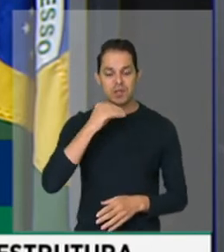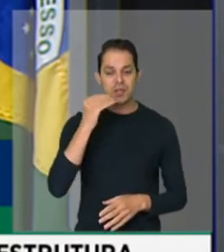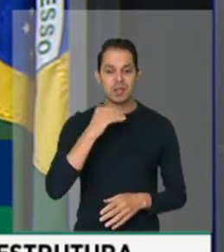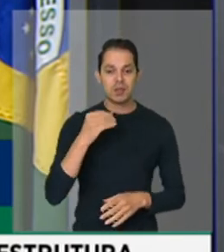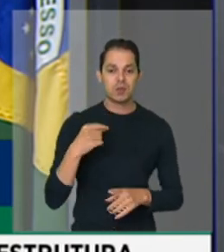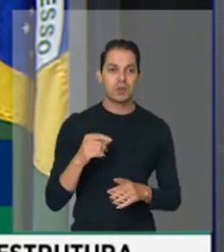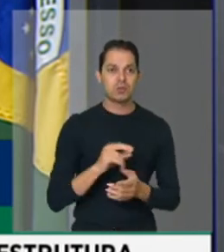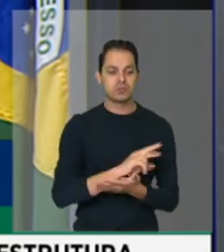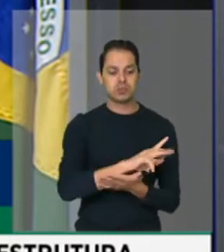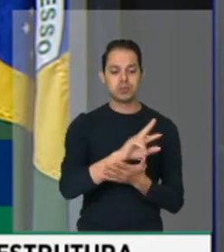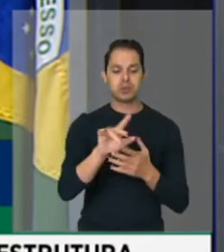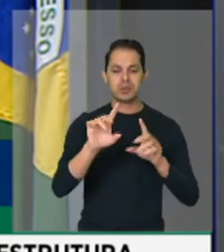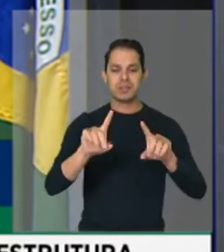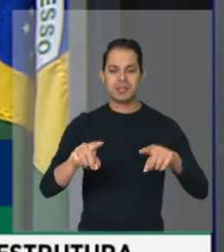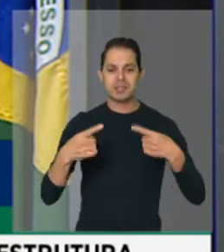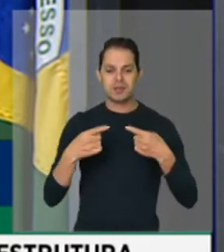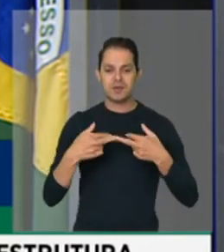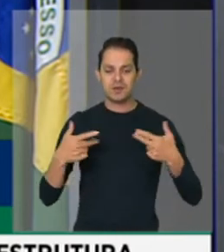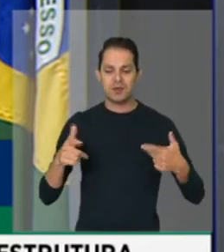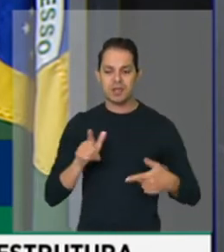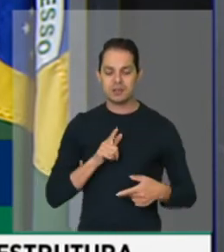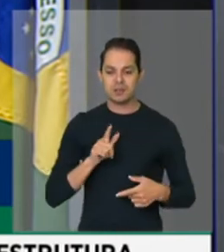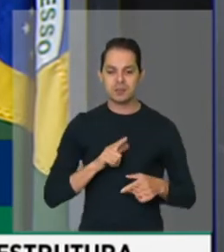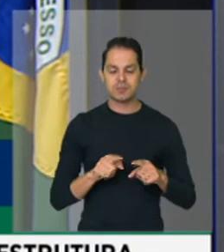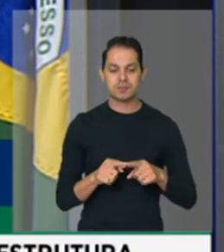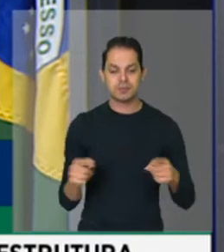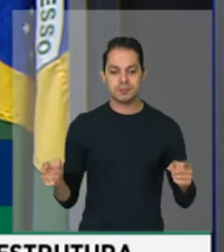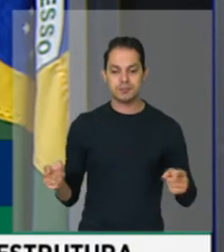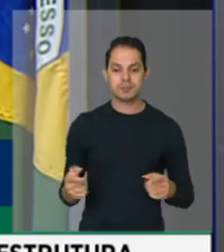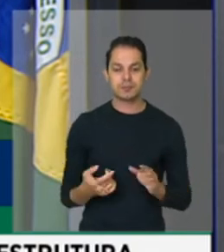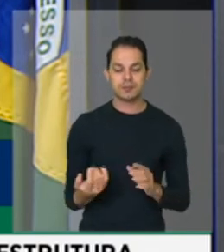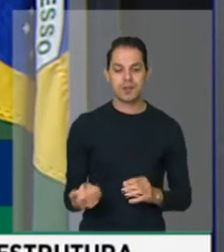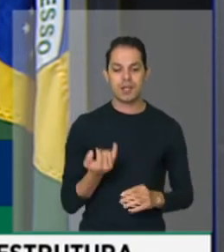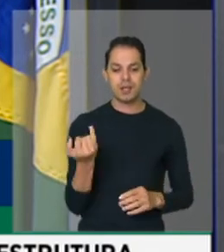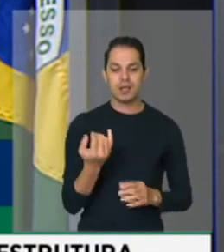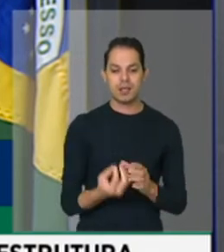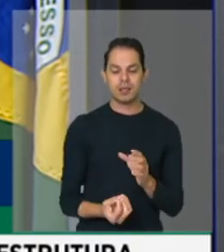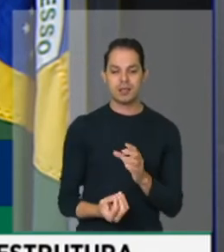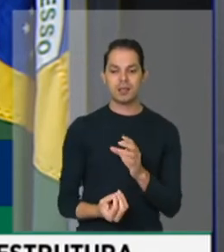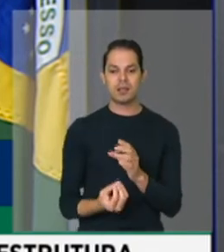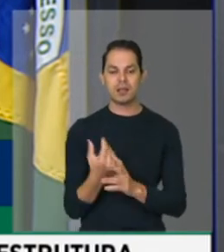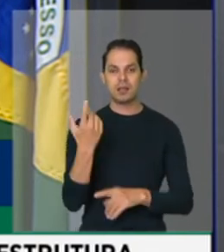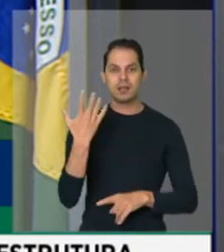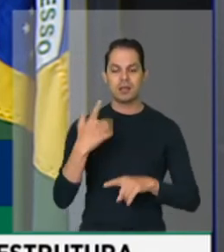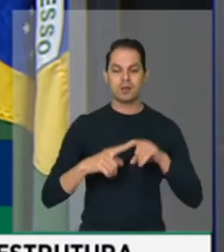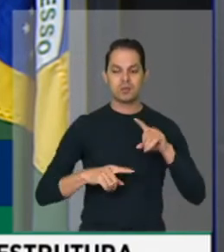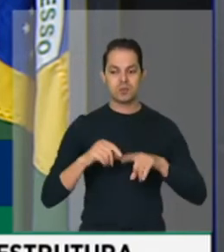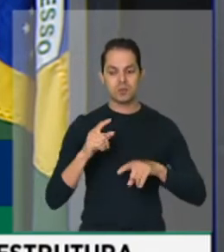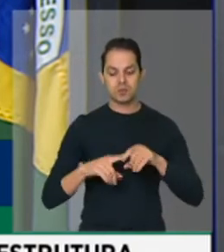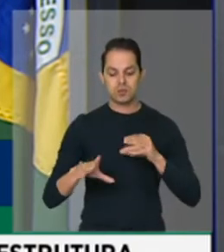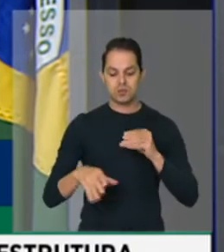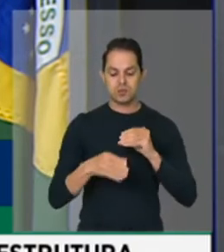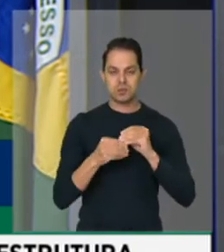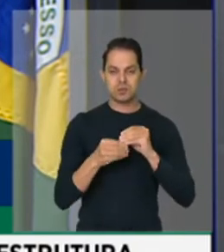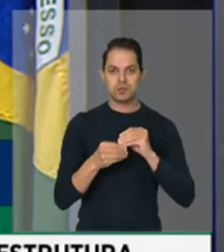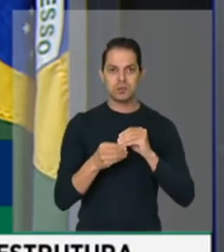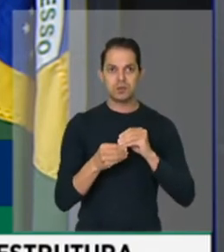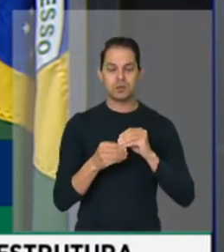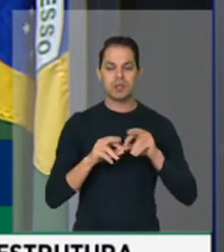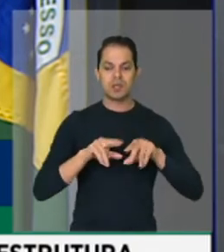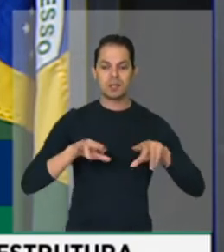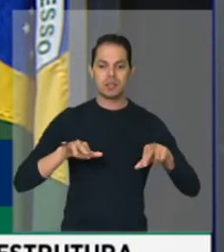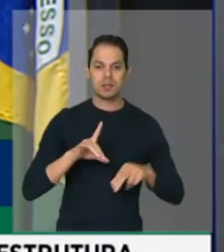outros desafios que temos. Portanto, meritório criar um instrumento complementar às